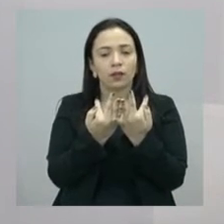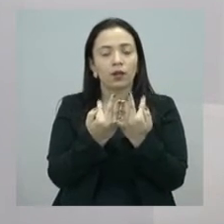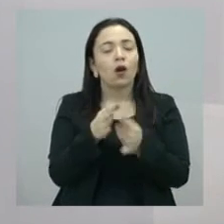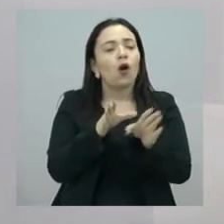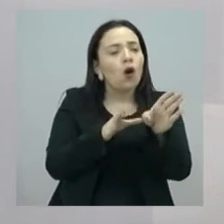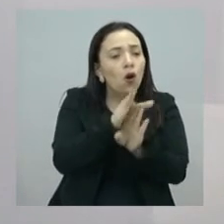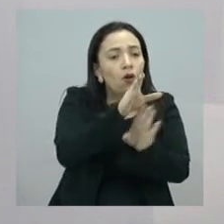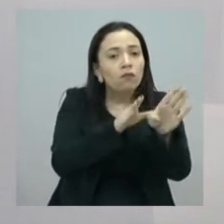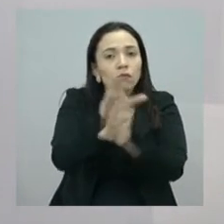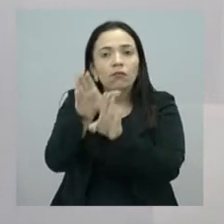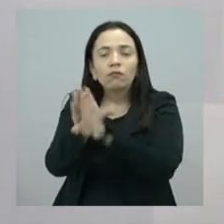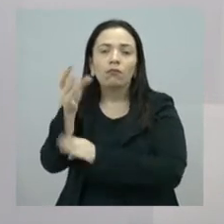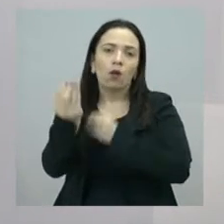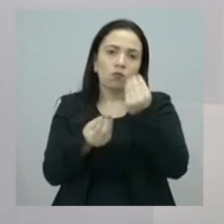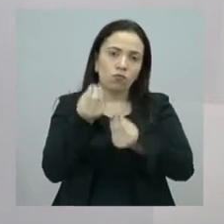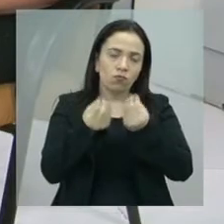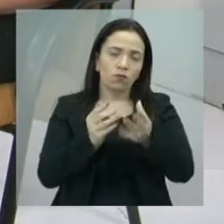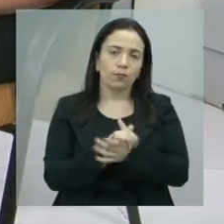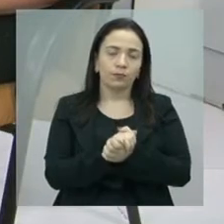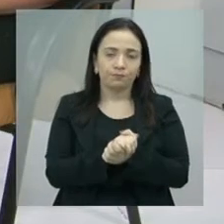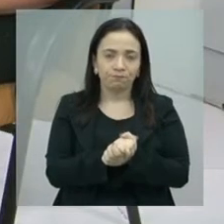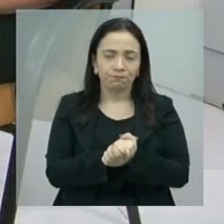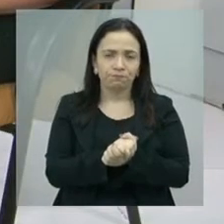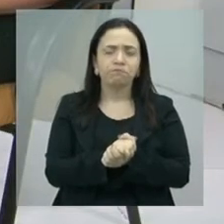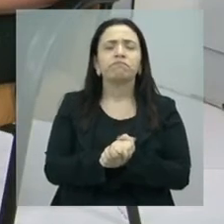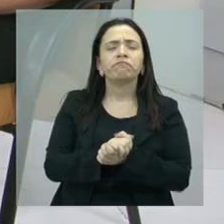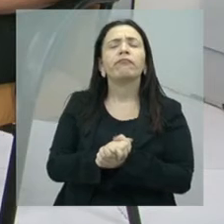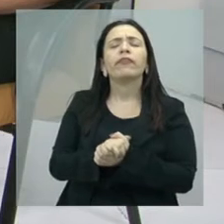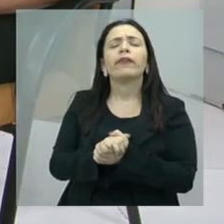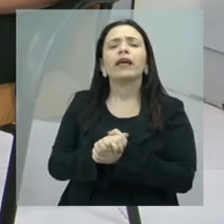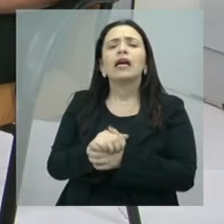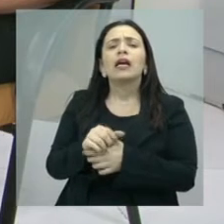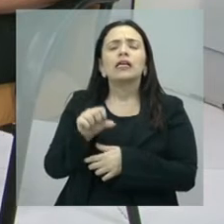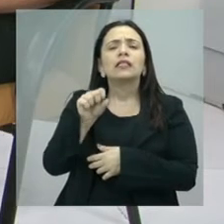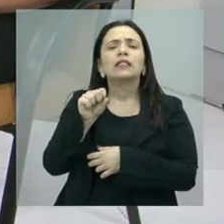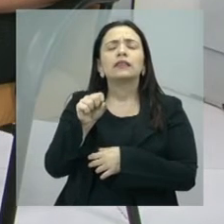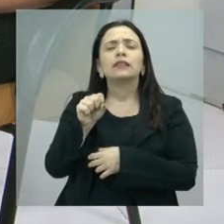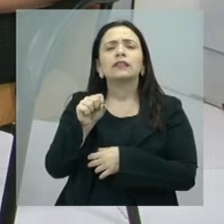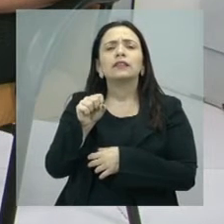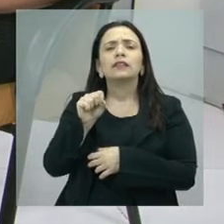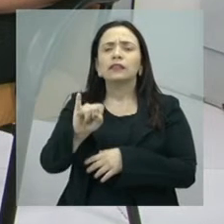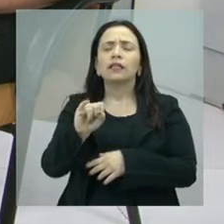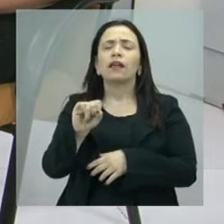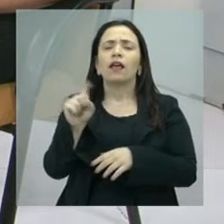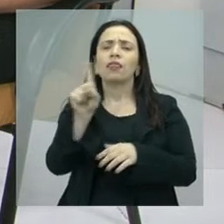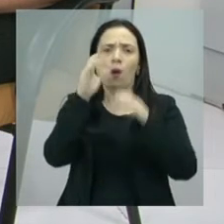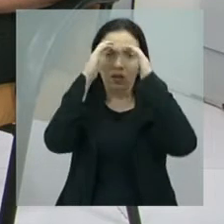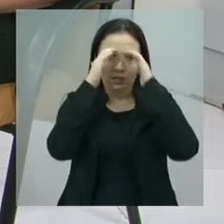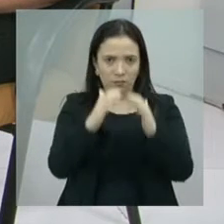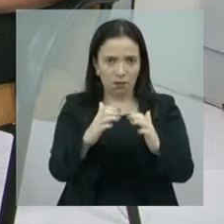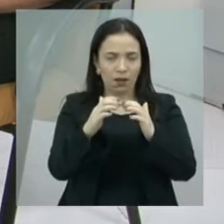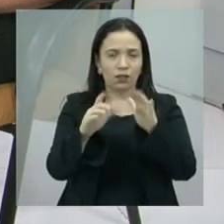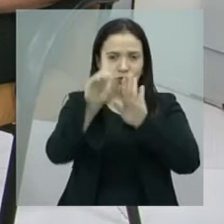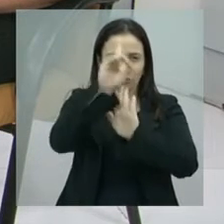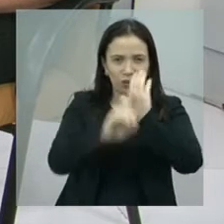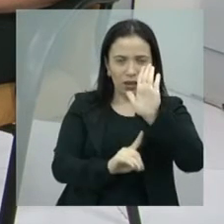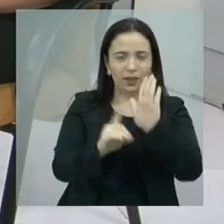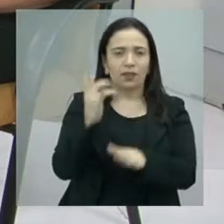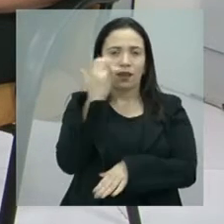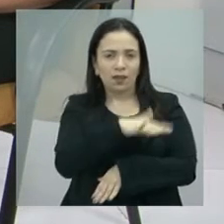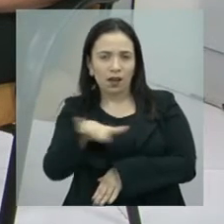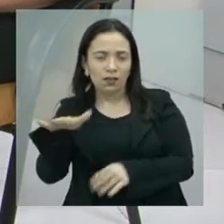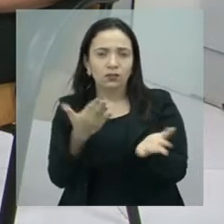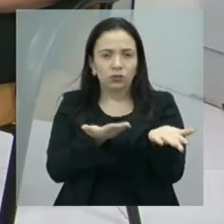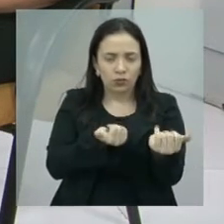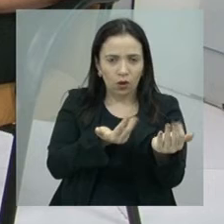orientar as famílias. E esse descumprimento dos direitos de crianças e adolescentes, embora possa